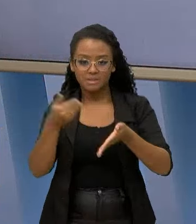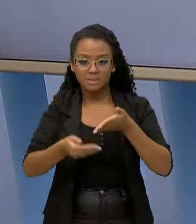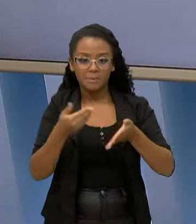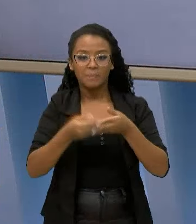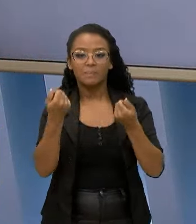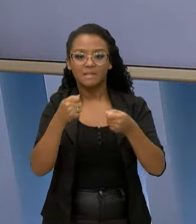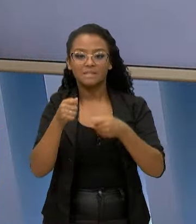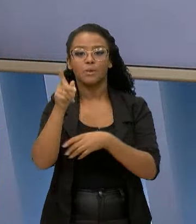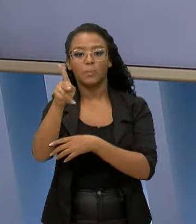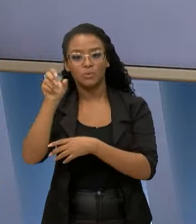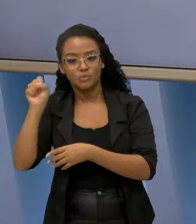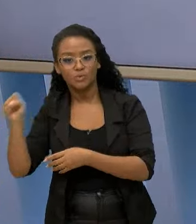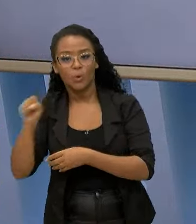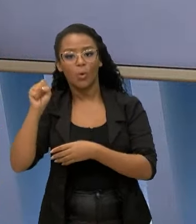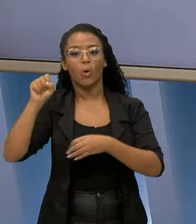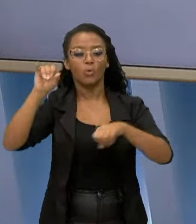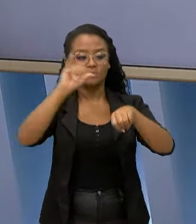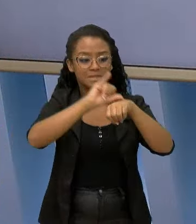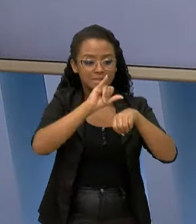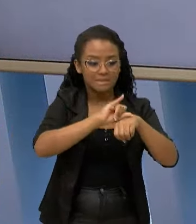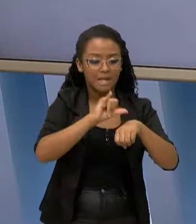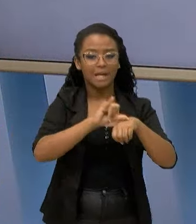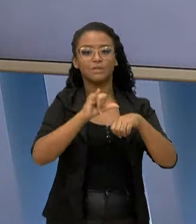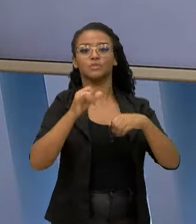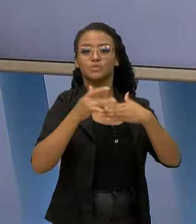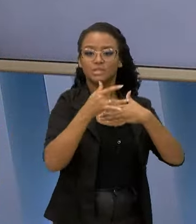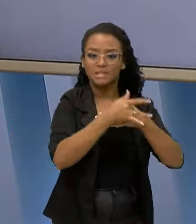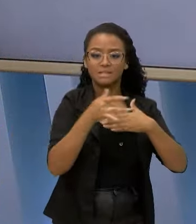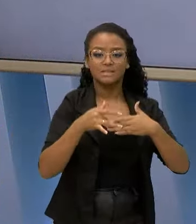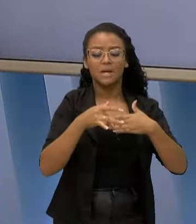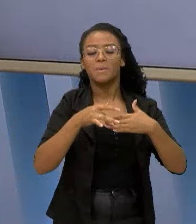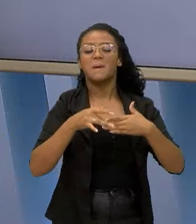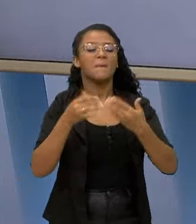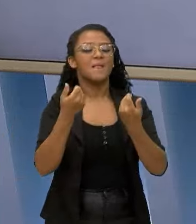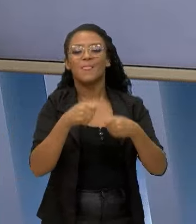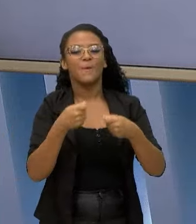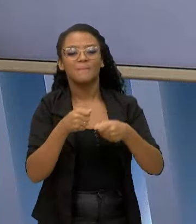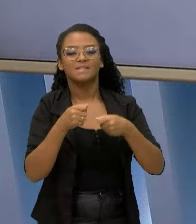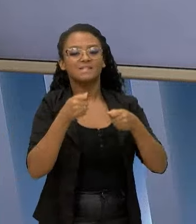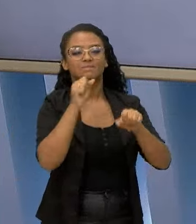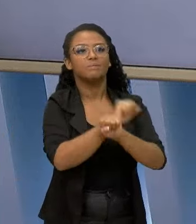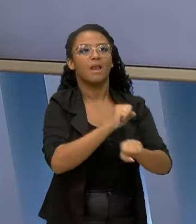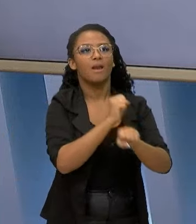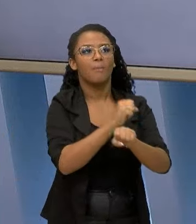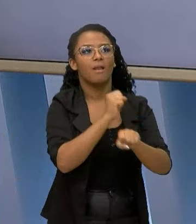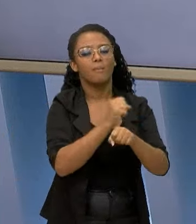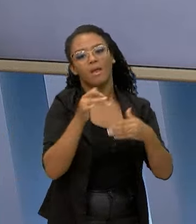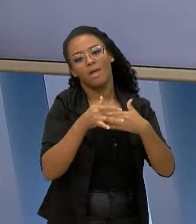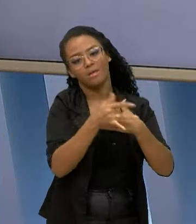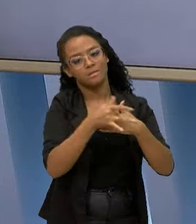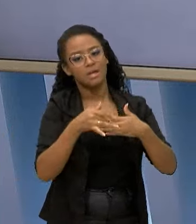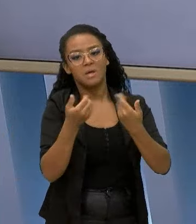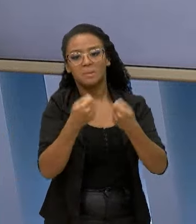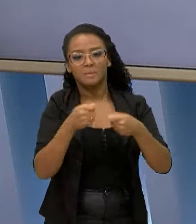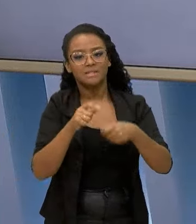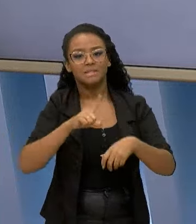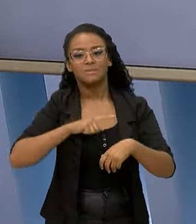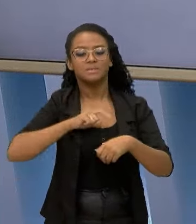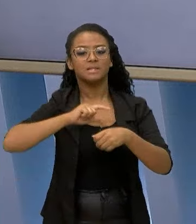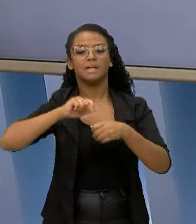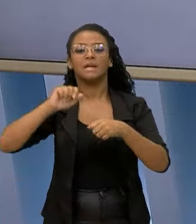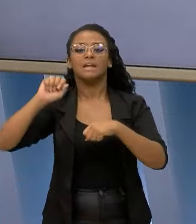um centro municipal de exames para ninguém esperar tanto tempo por exames. Nós precisamos ter policlínicas